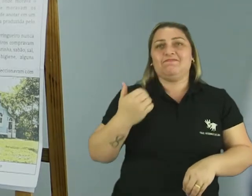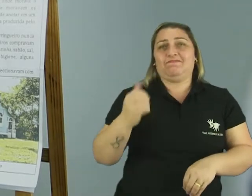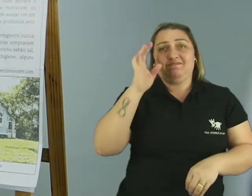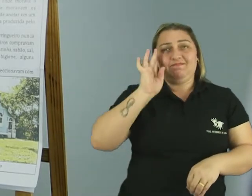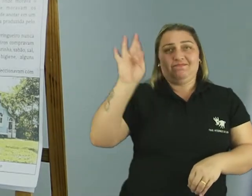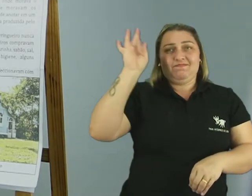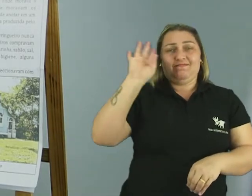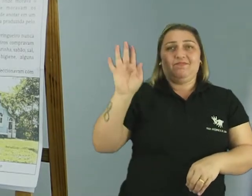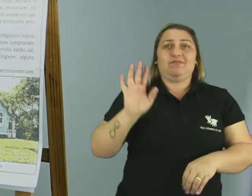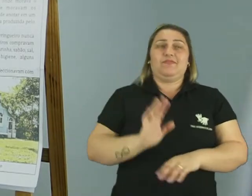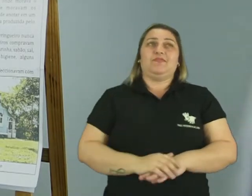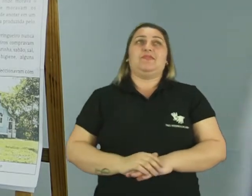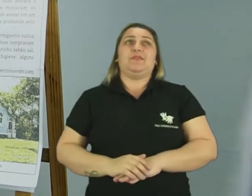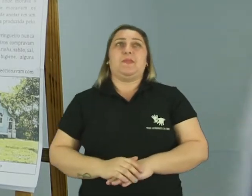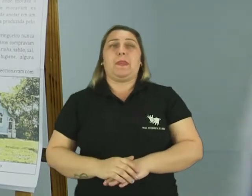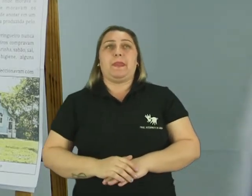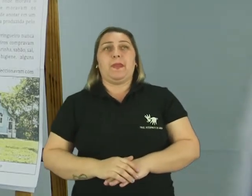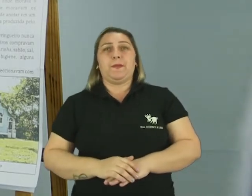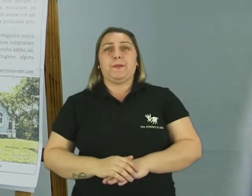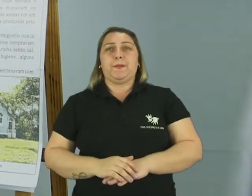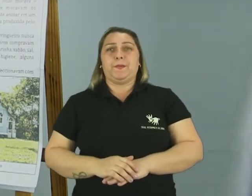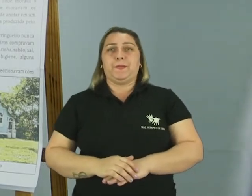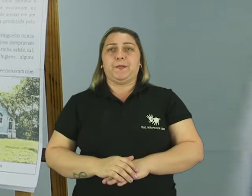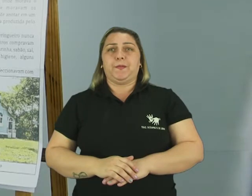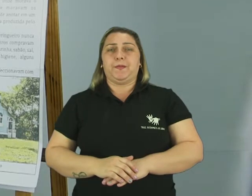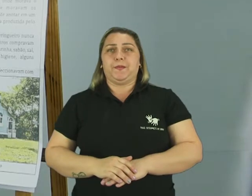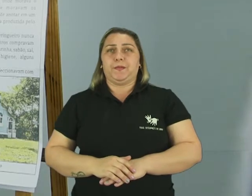sonho. Só que, vamos observar mais um pouquinho aqui, ó.